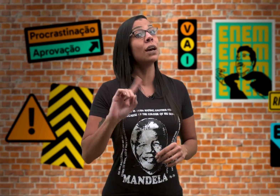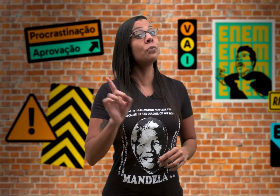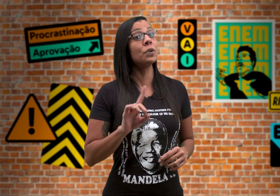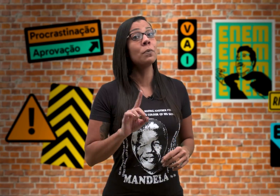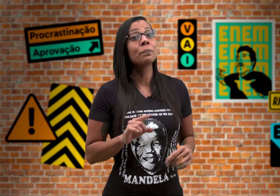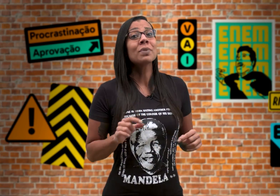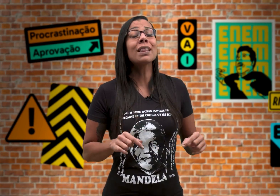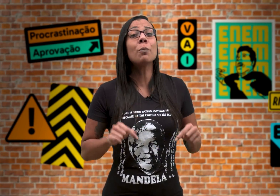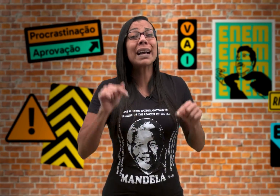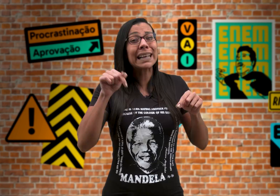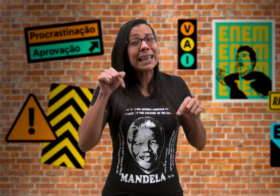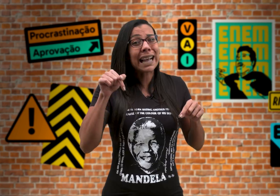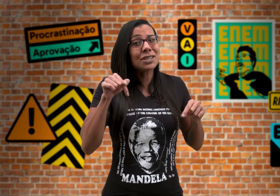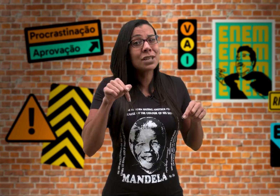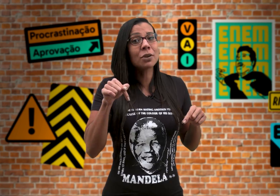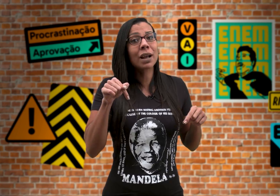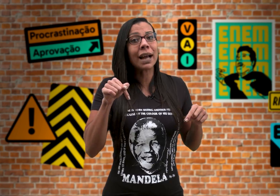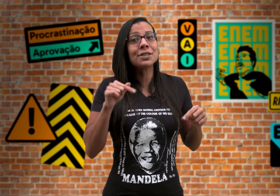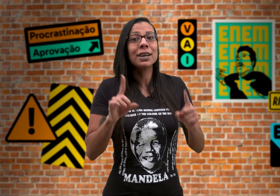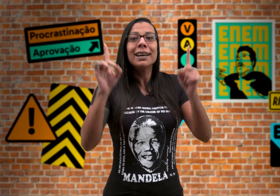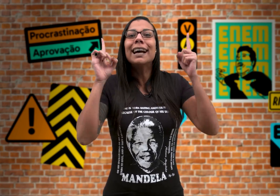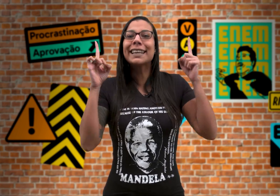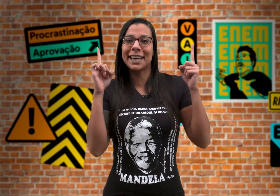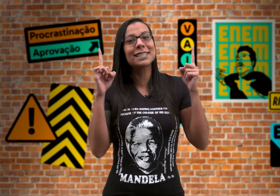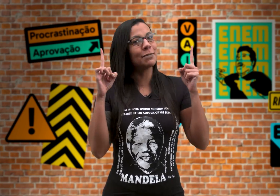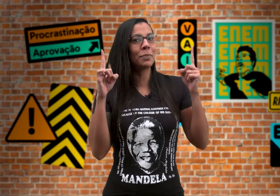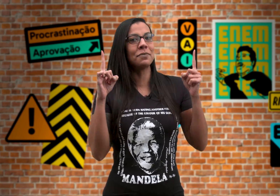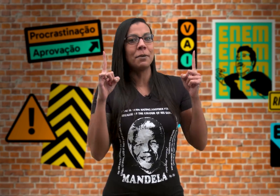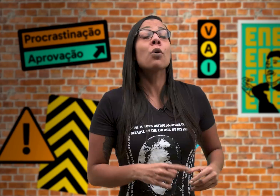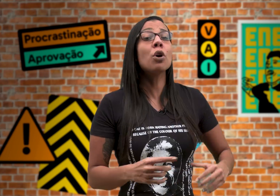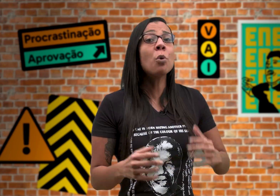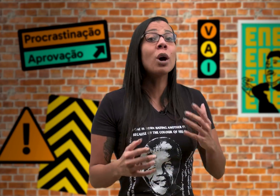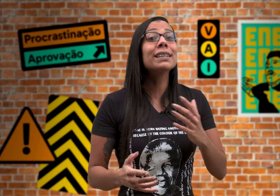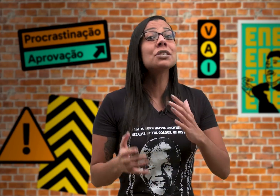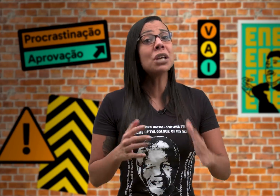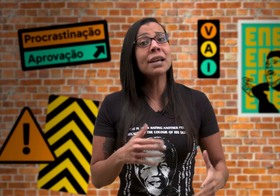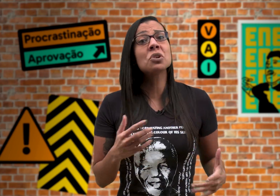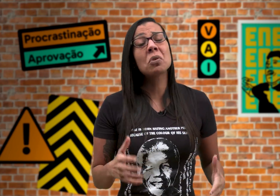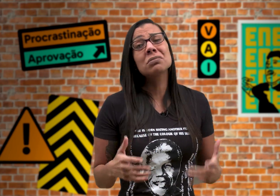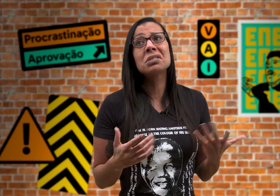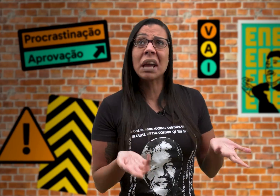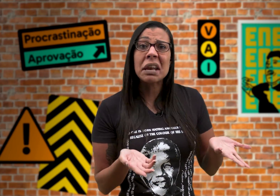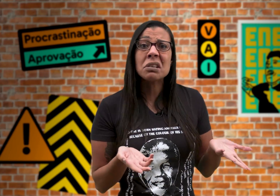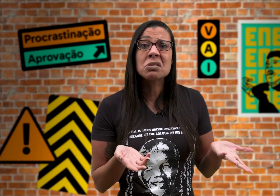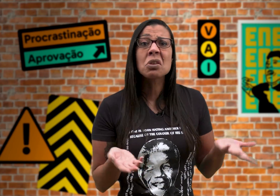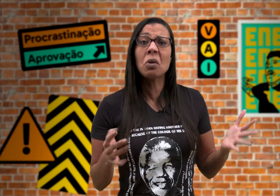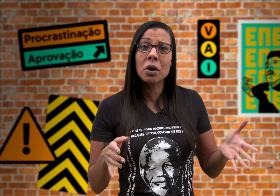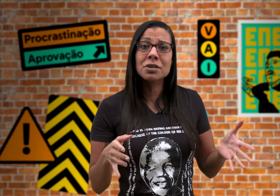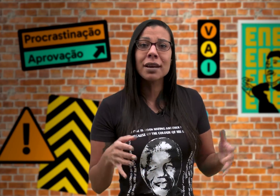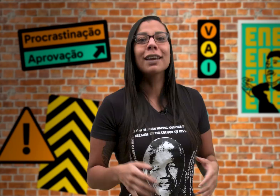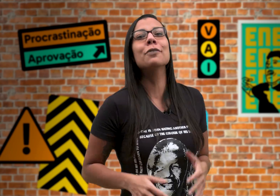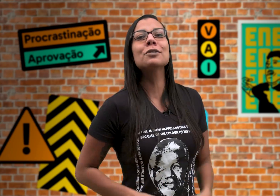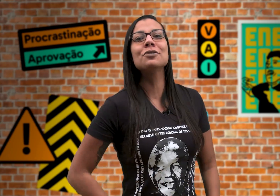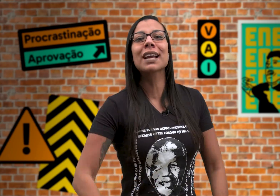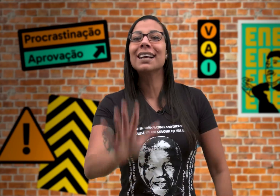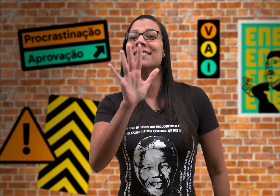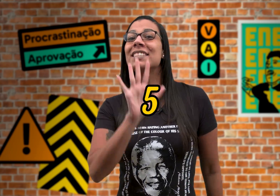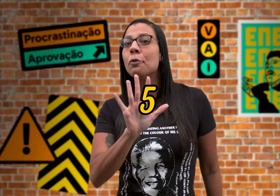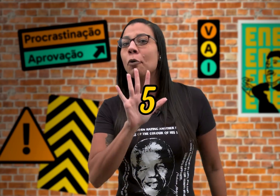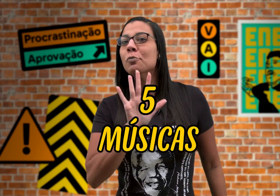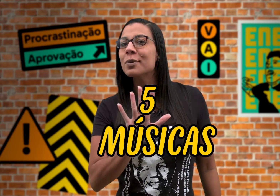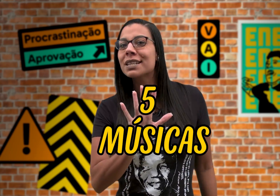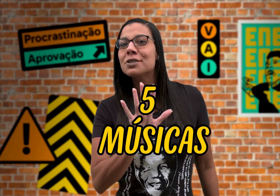ainda não viu, dá uma clicadinha no card aqui em cima pra ver. Como o Oda já indicou séries, hoje eu vou te